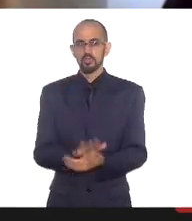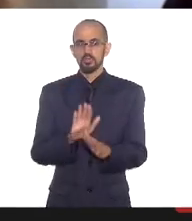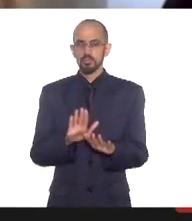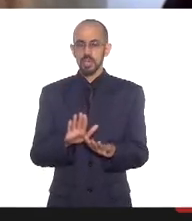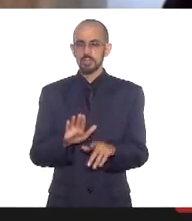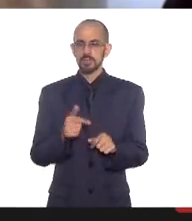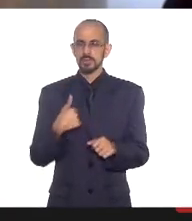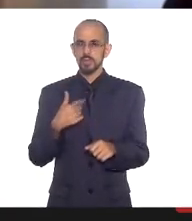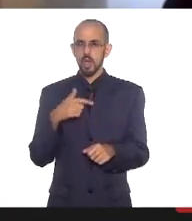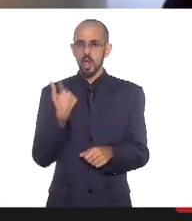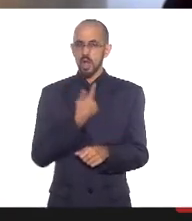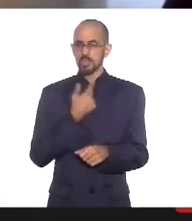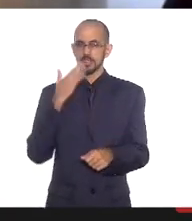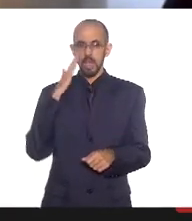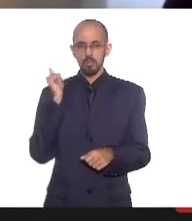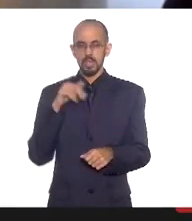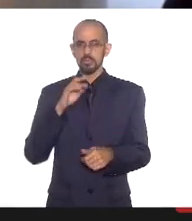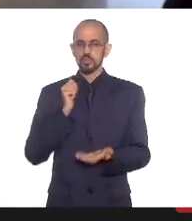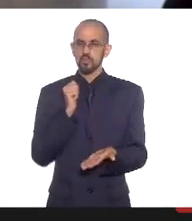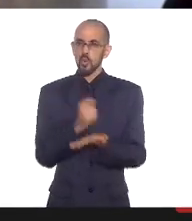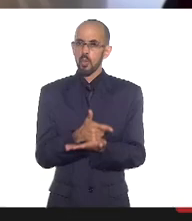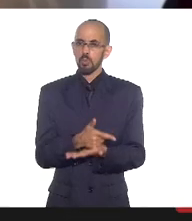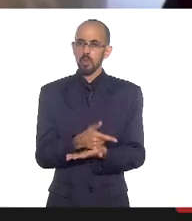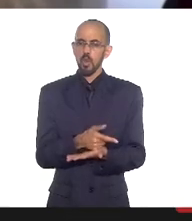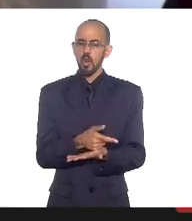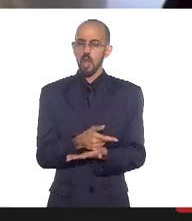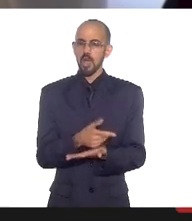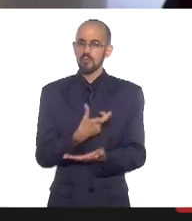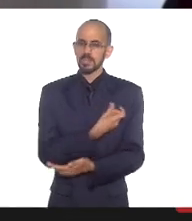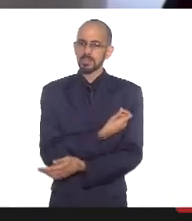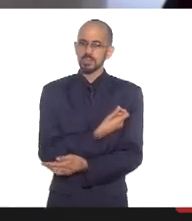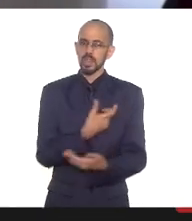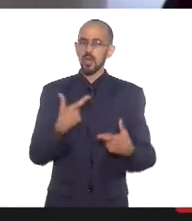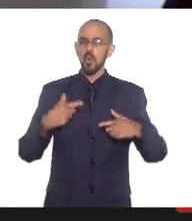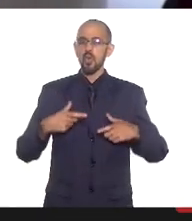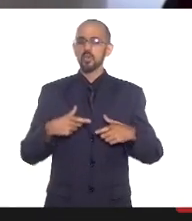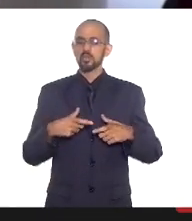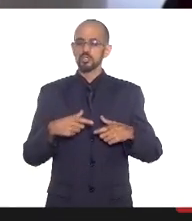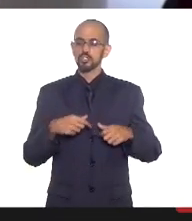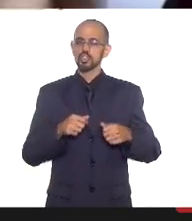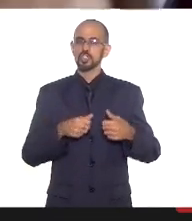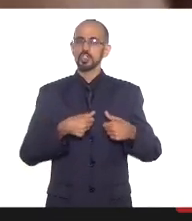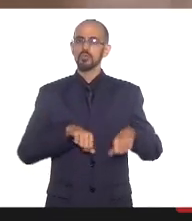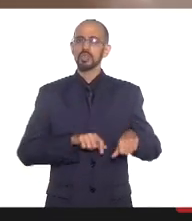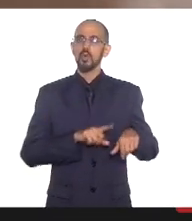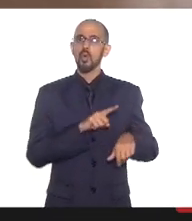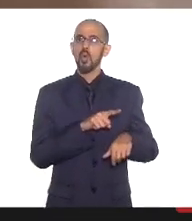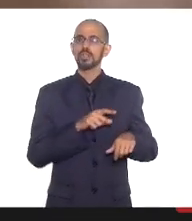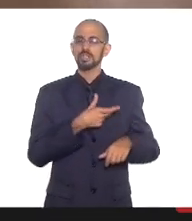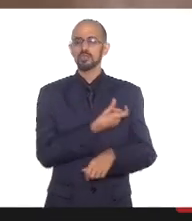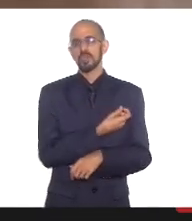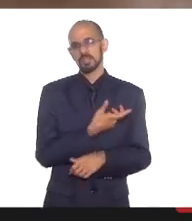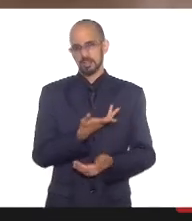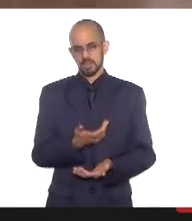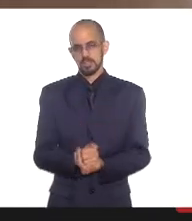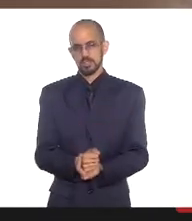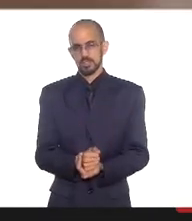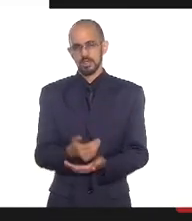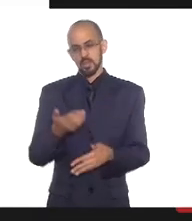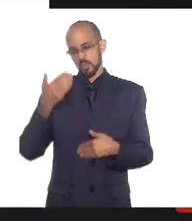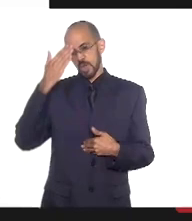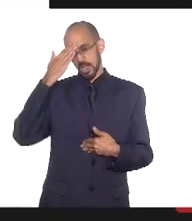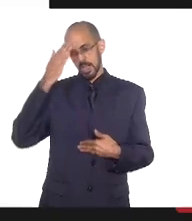sabemos que a vacina já foi comprar onde tem a farmácia eu agradeço deputada